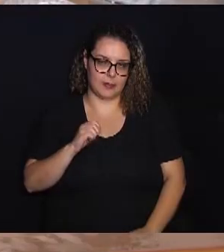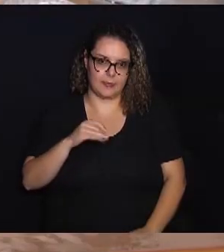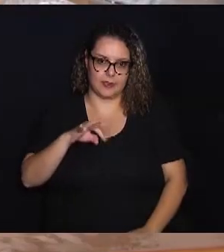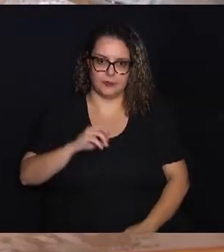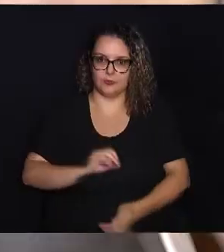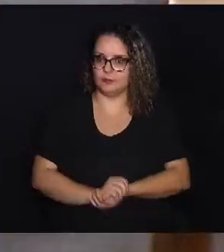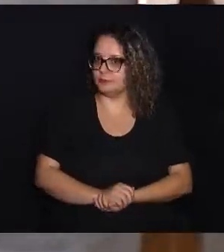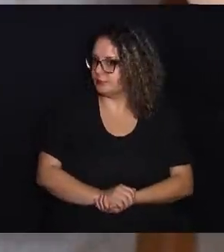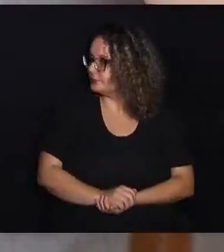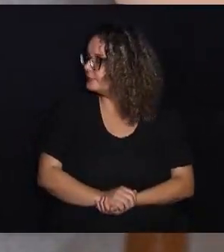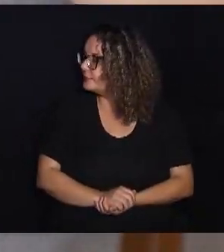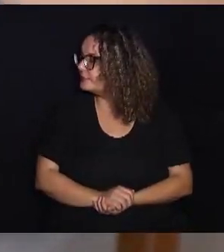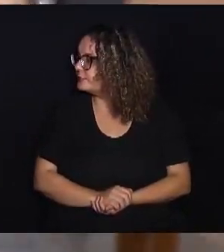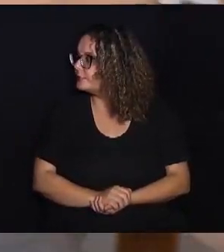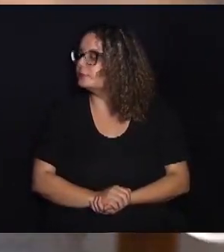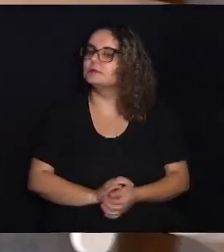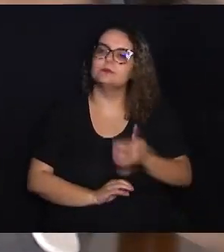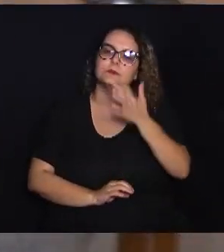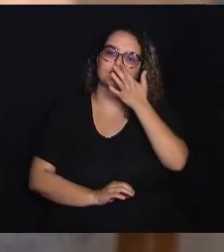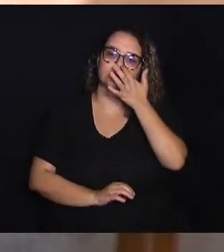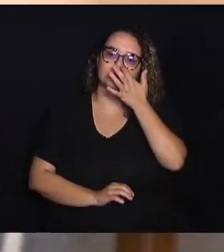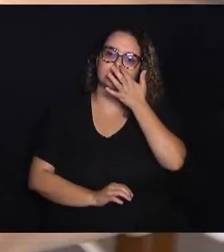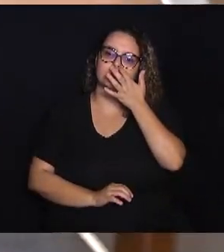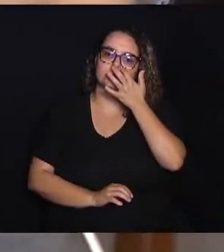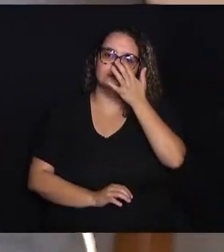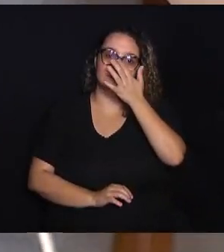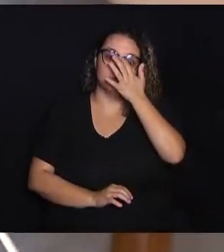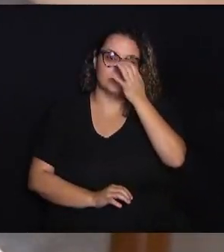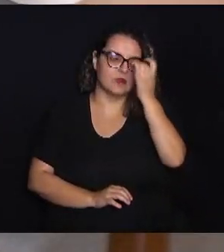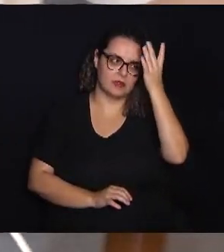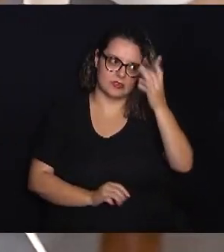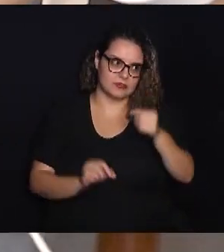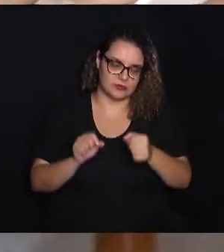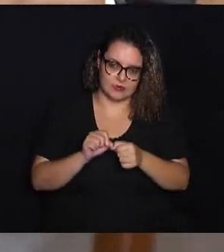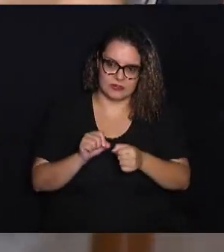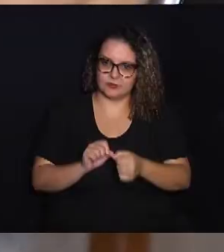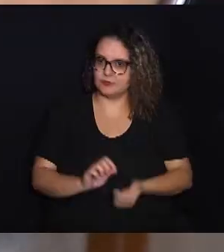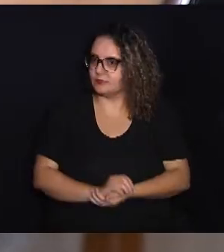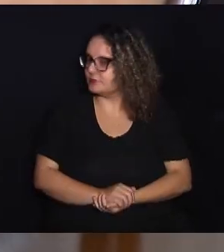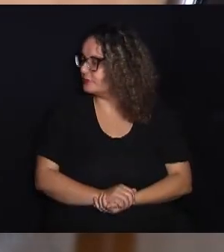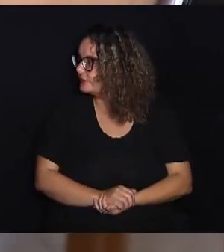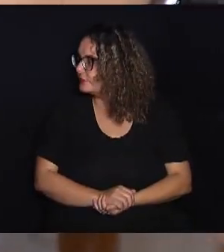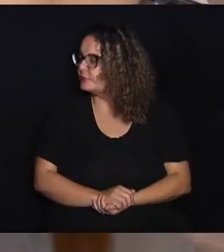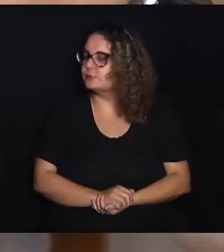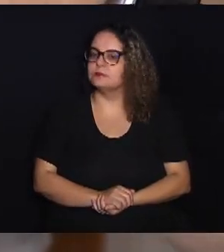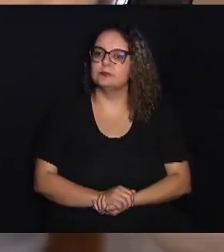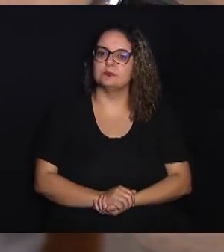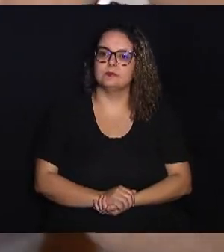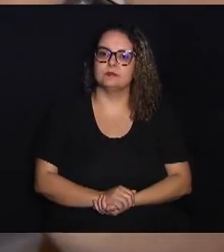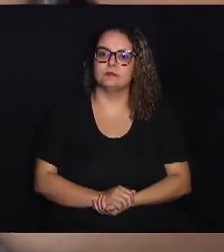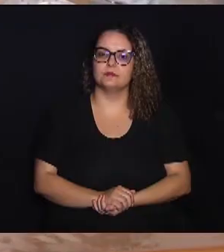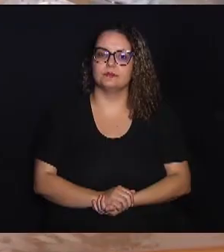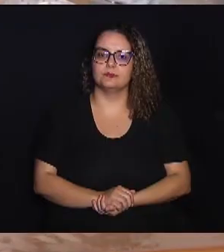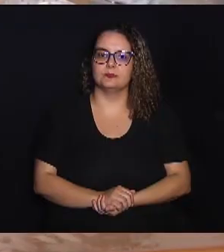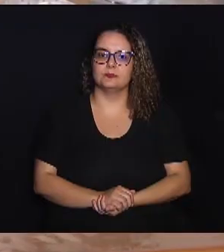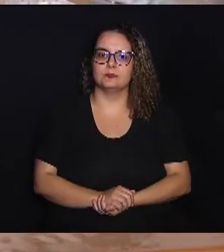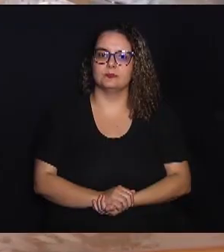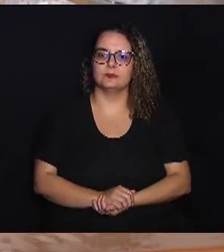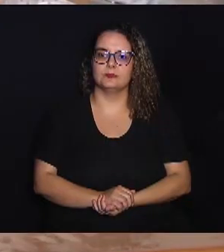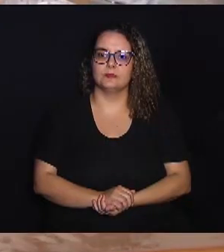o fio natural que a gente vai usar. É um fio de 3 milímetros mais ou menos, mas a gente pode montar com fios